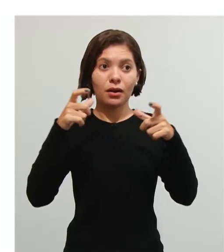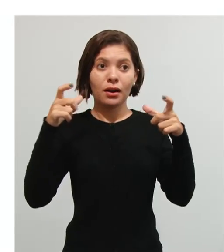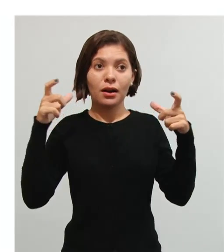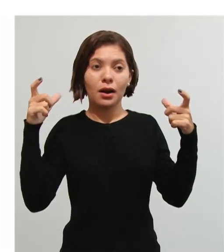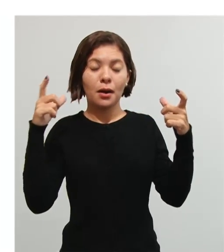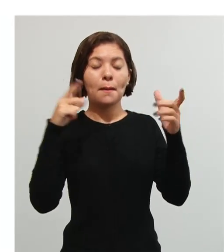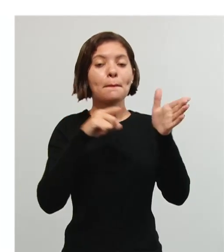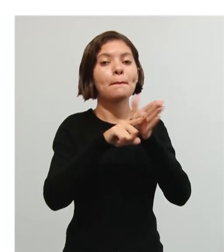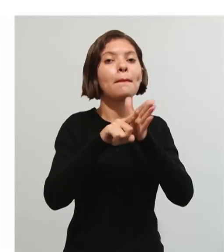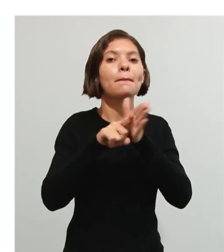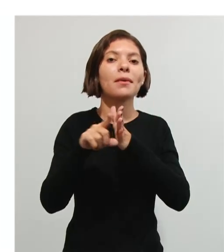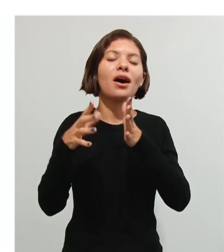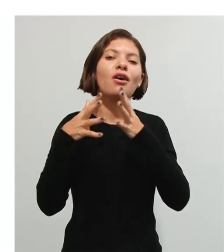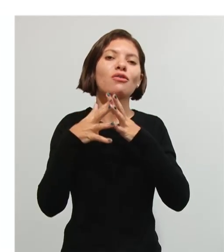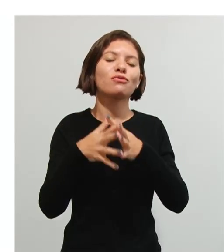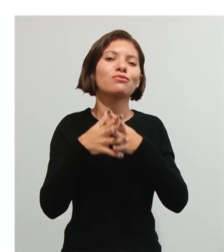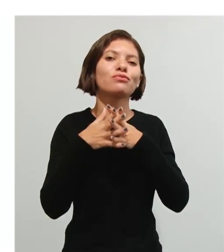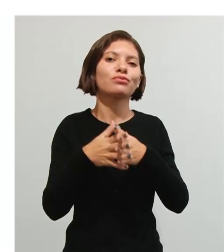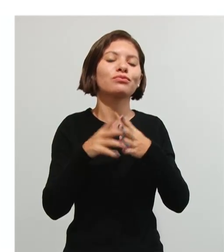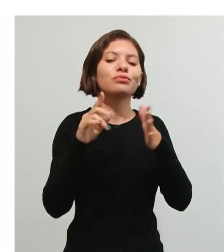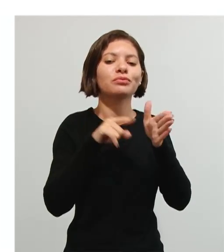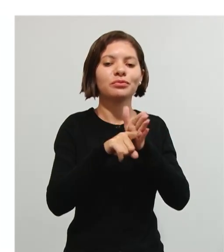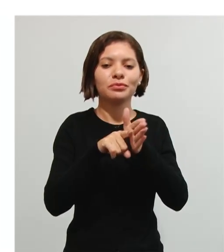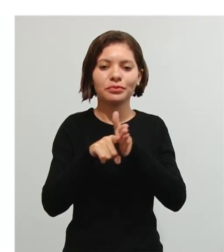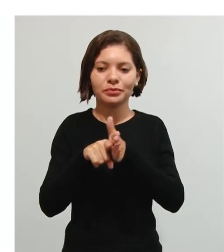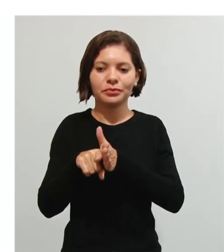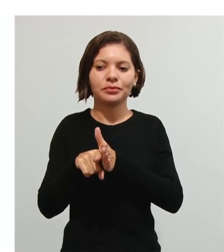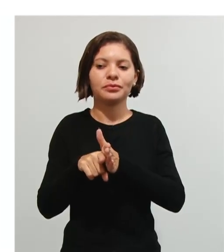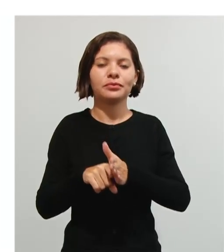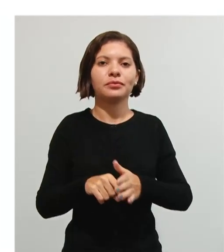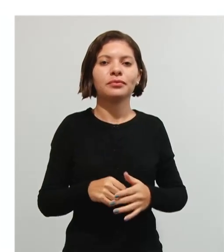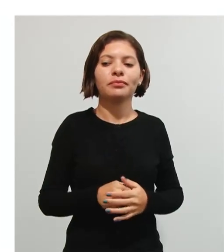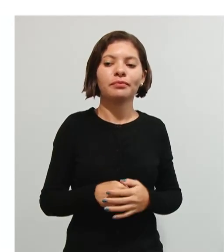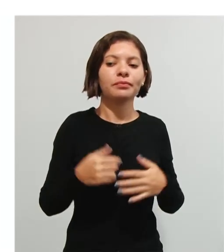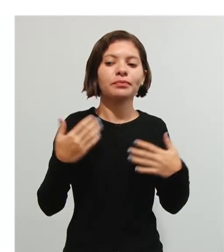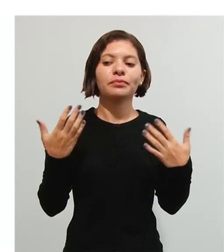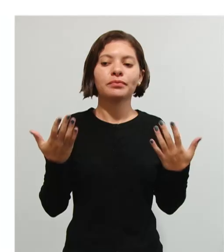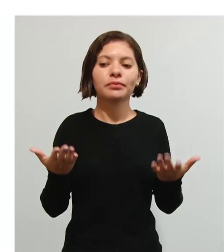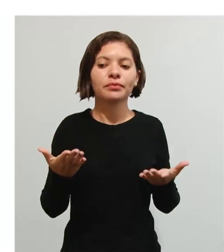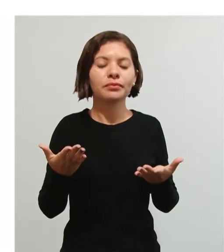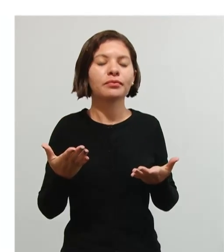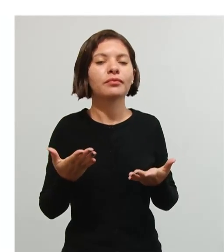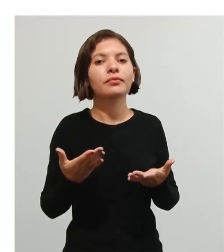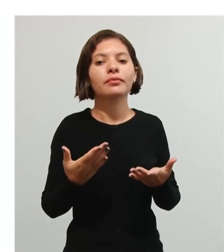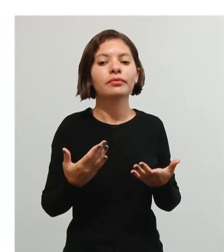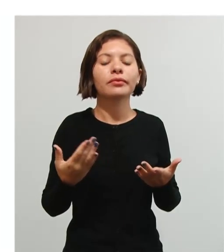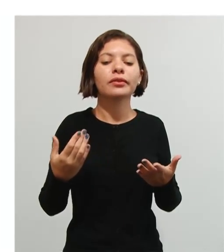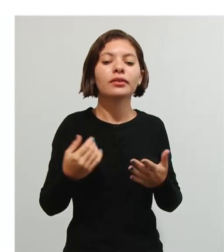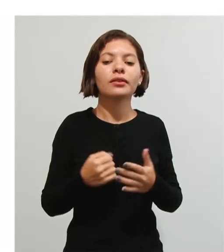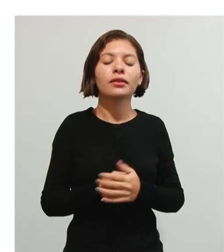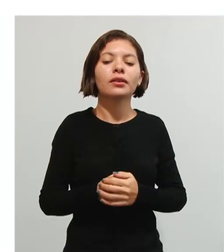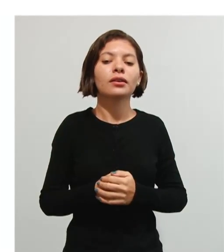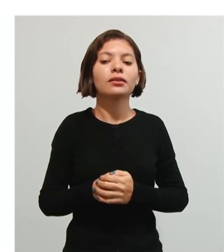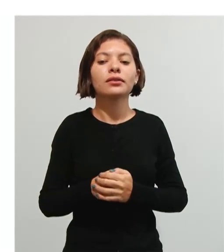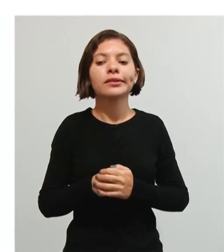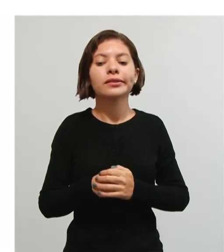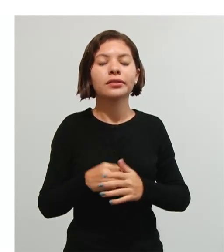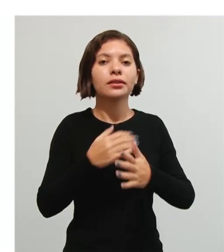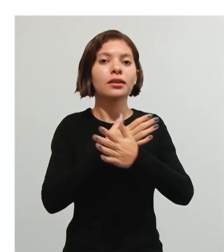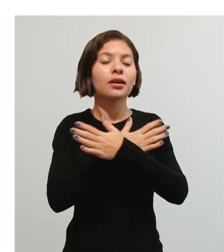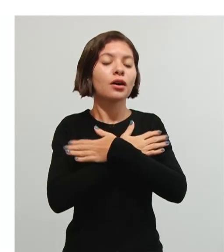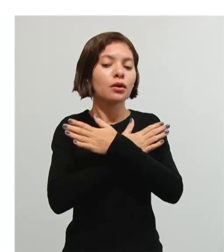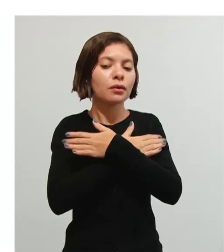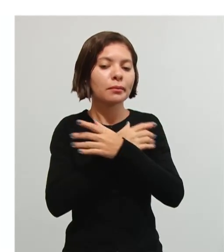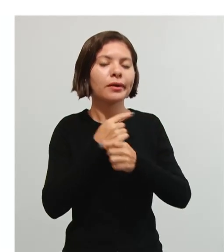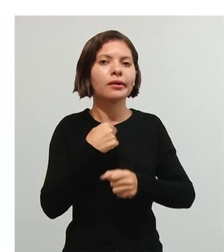mais complicado é de pesquisar. Então, esse mais elevado nível de desemprego, se eu